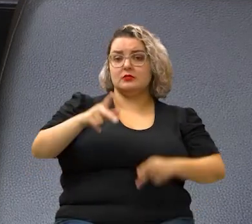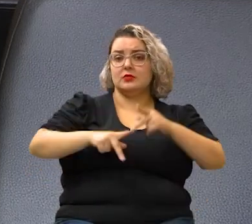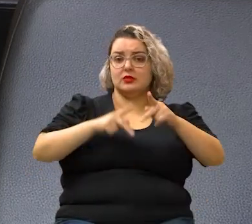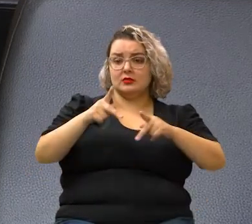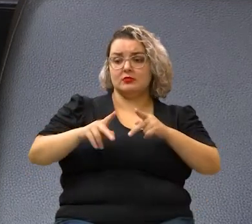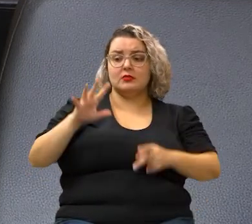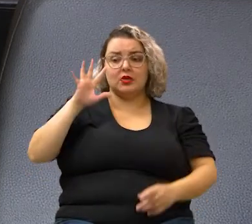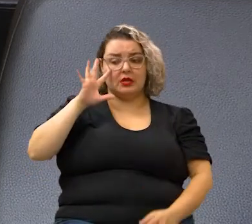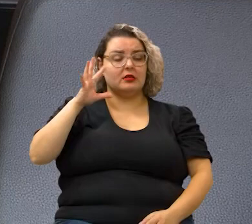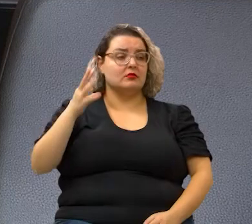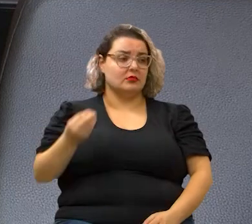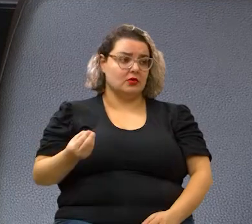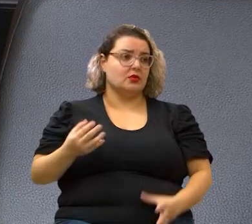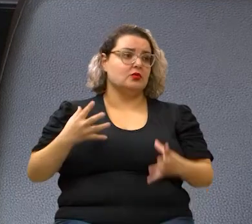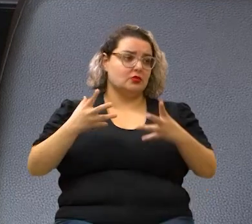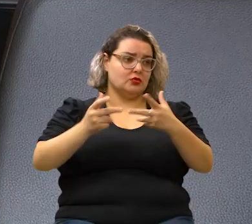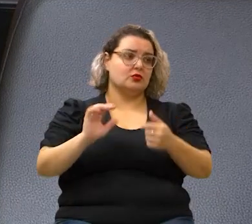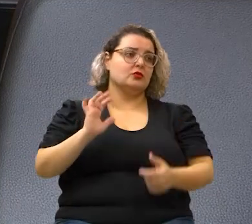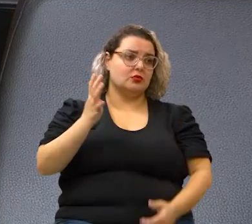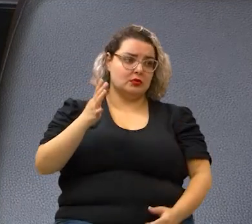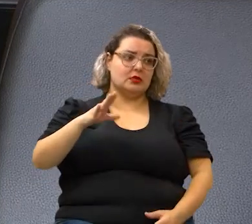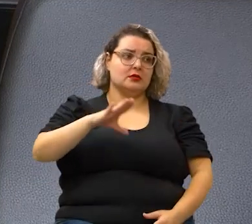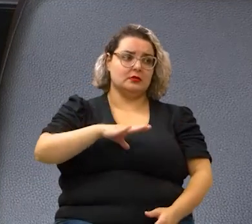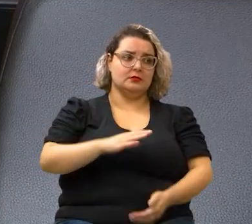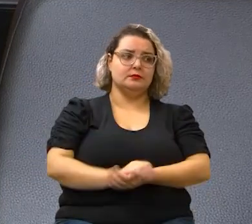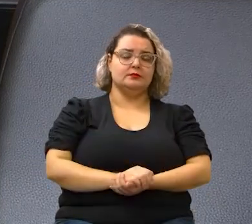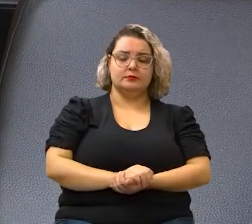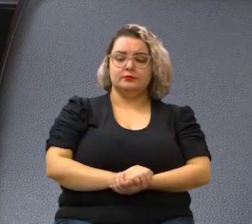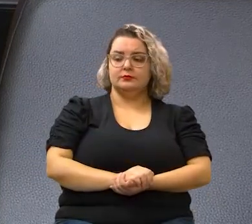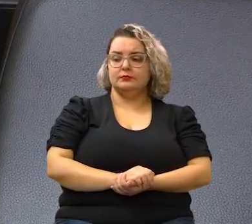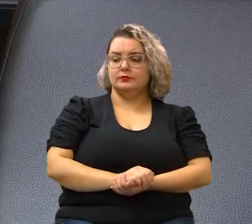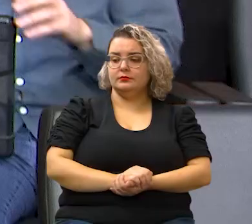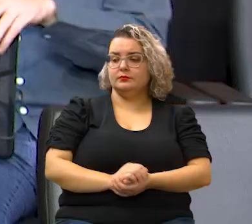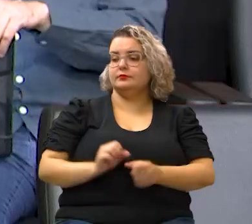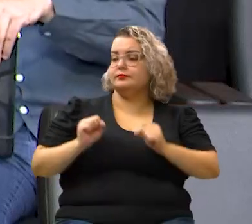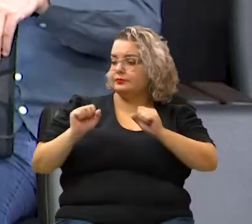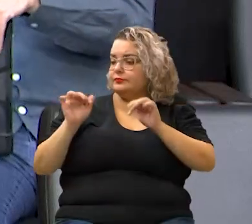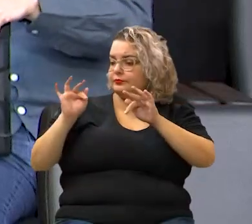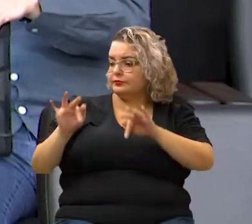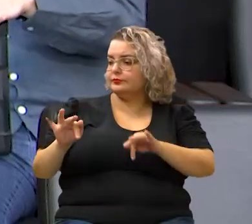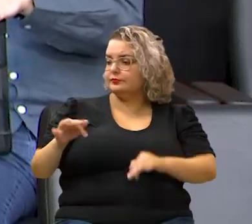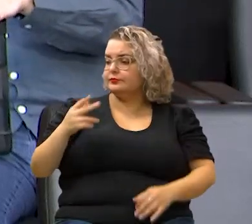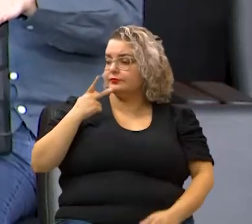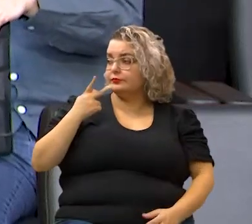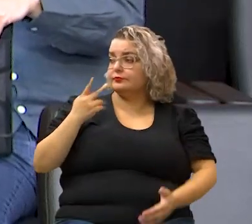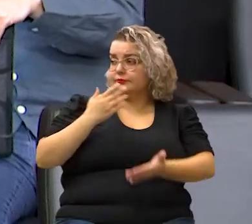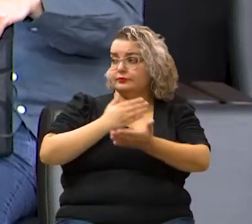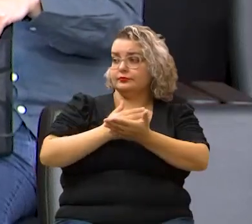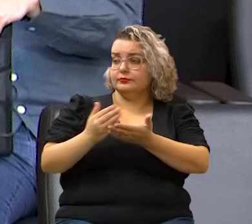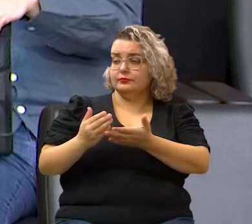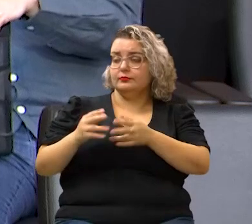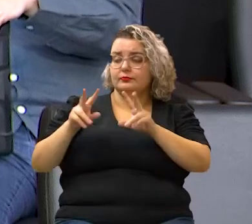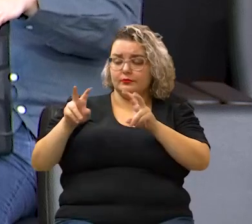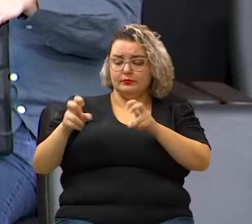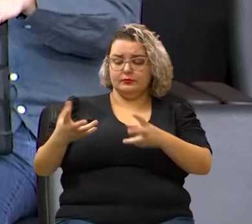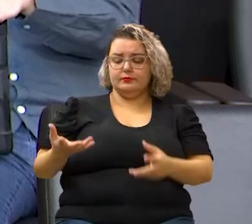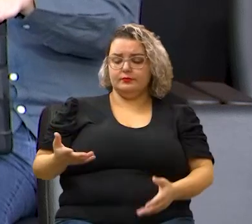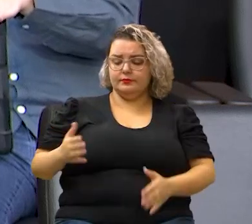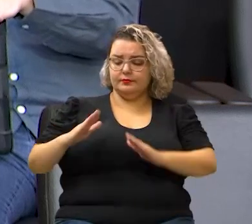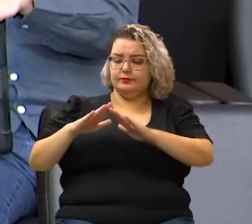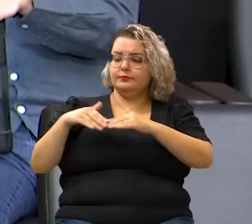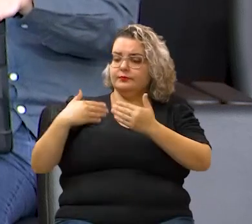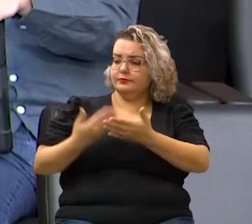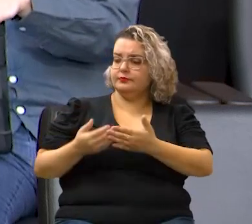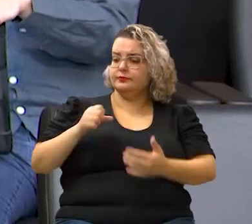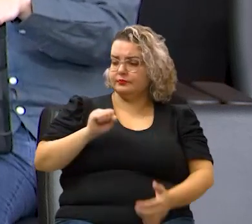importante para que a população tome conhecimento de tudo que ocorre na cidade. Para a gente poder encerrar, eu falei na minha abertura sobre